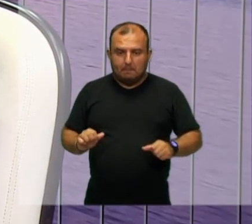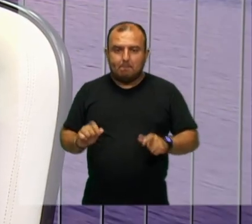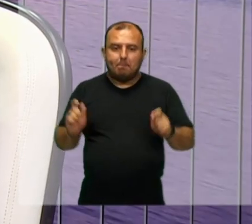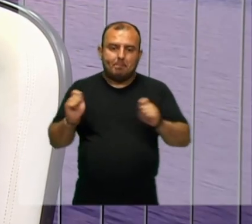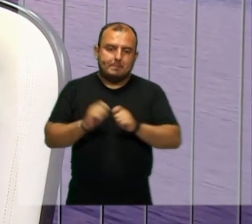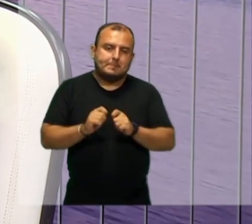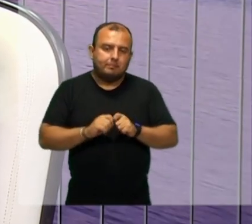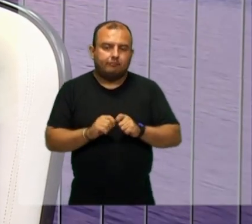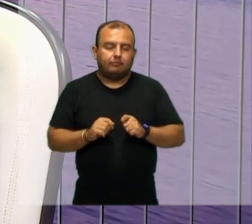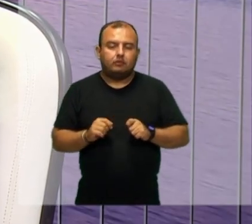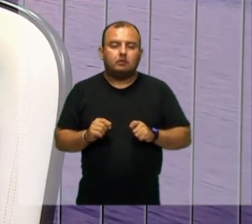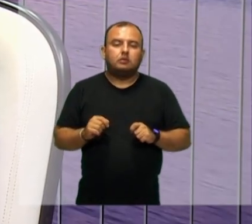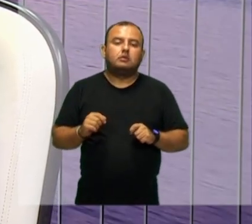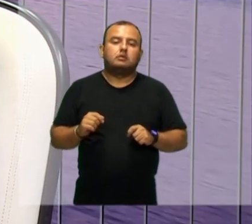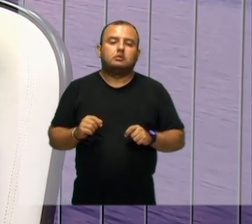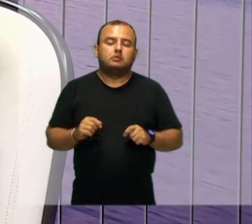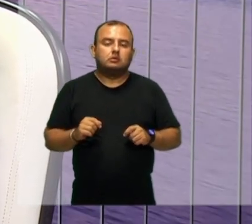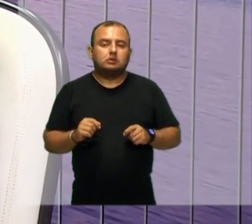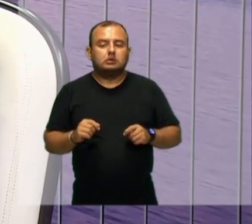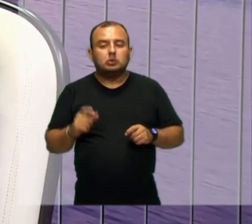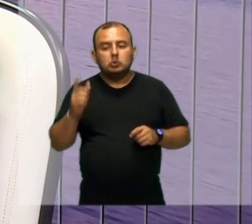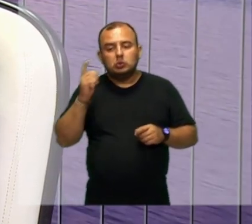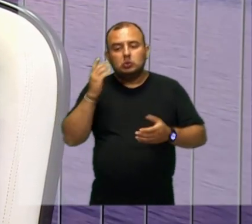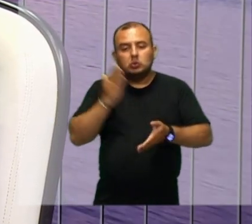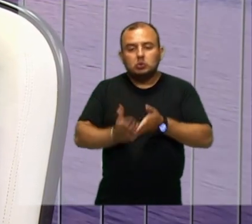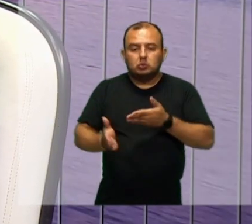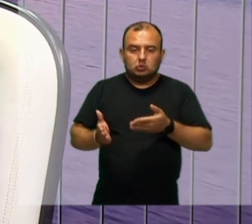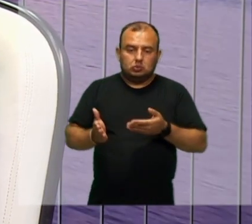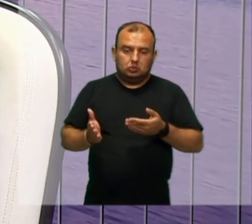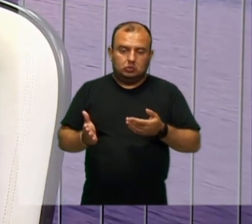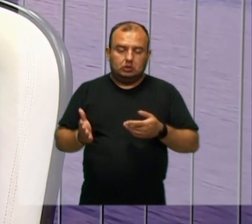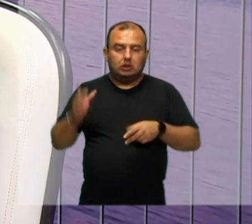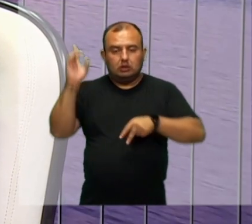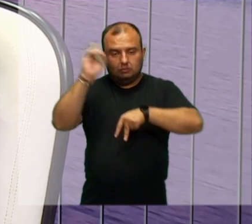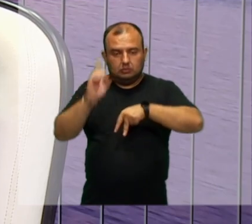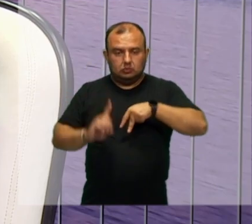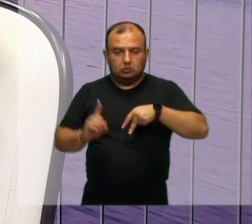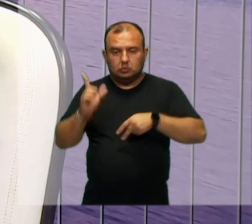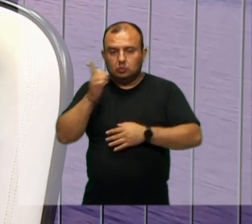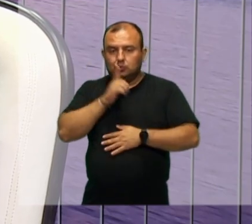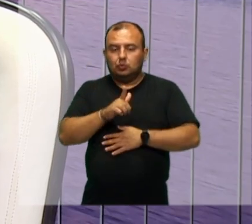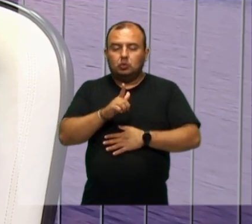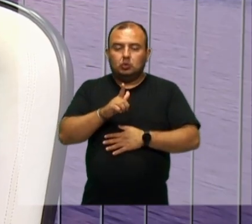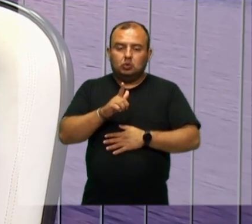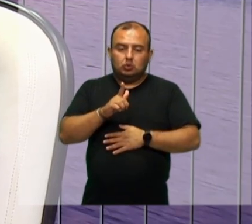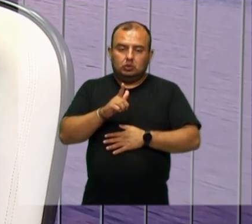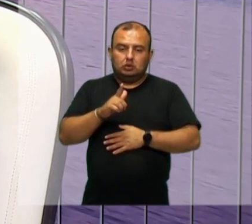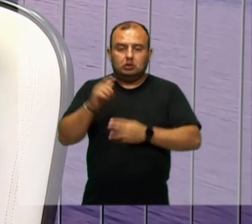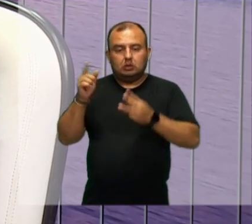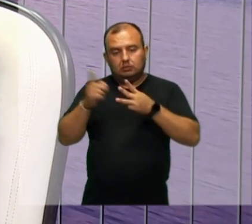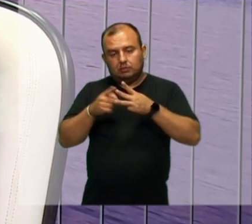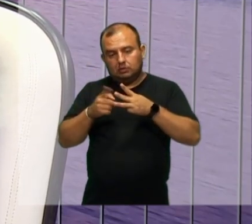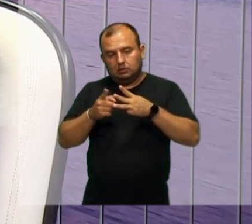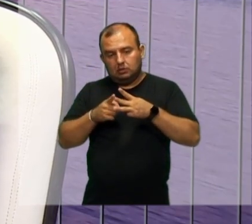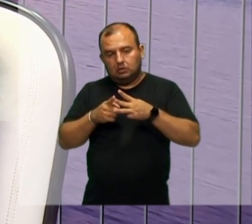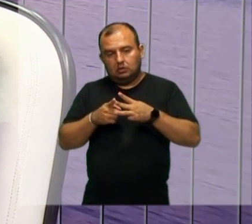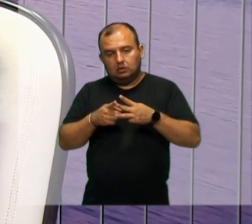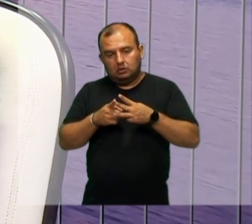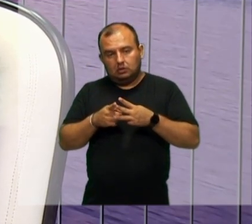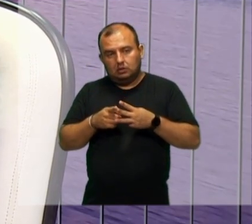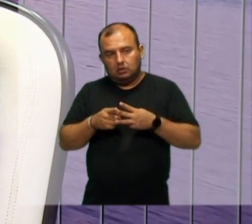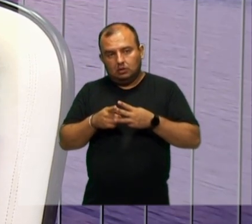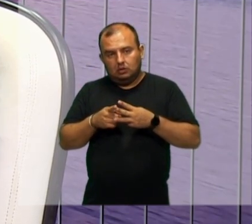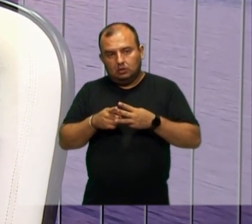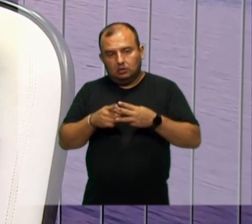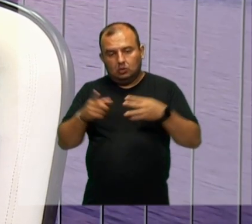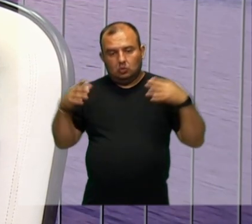são feitas, né? A pontuação que eu perdi dentro da minha deficiência me colocou na categoria intermediária. Então, que